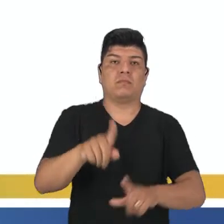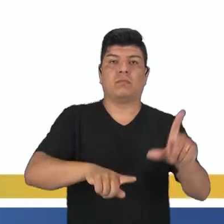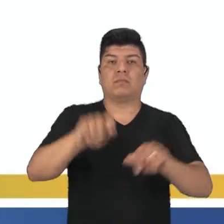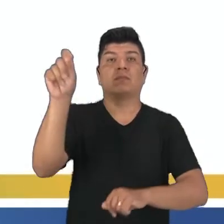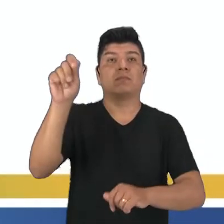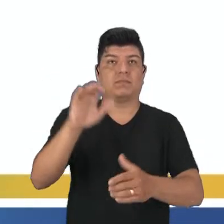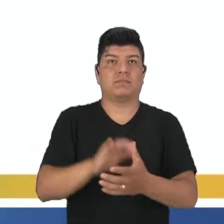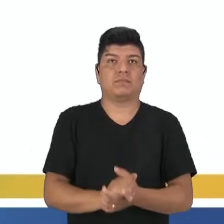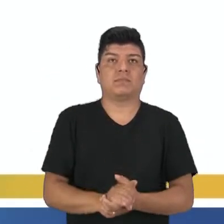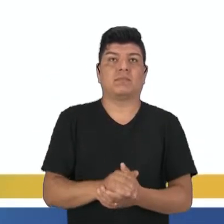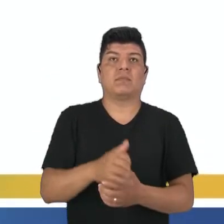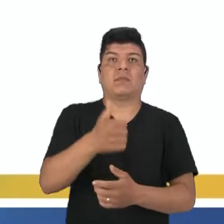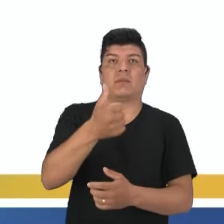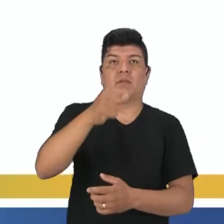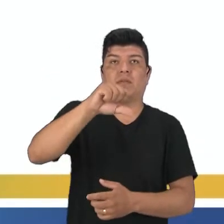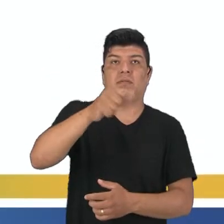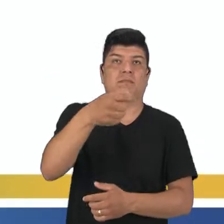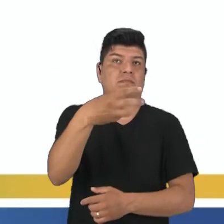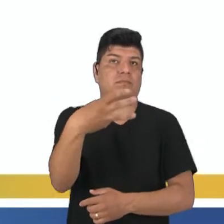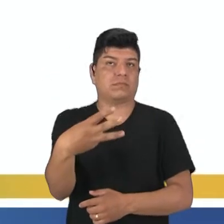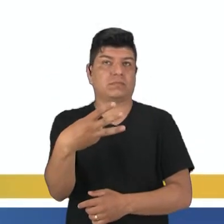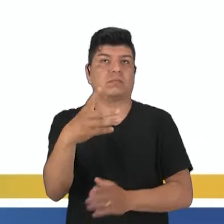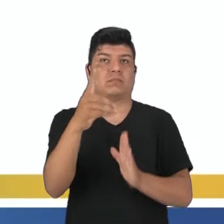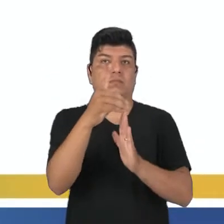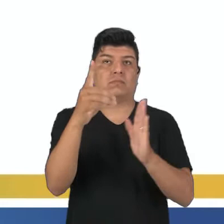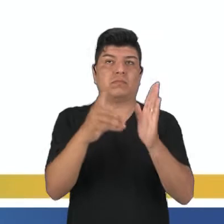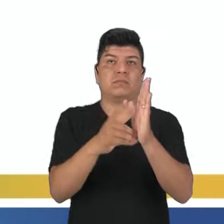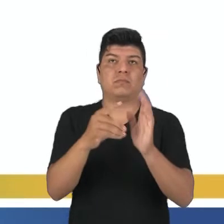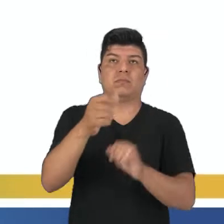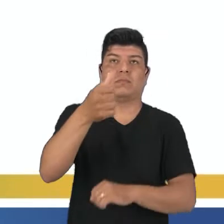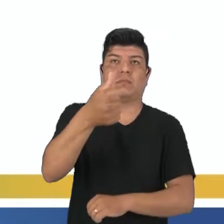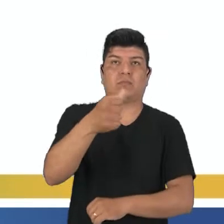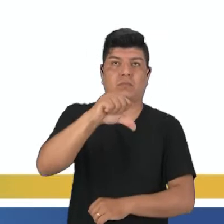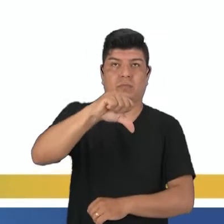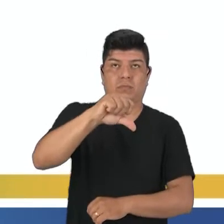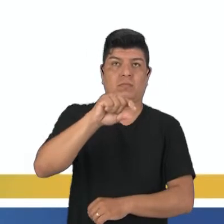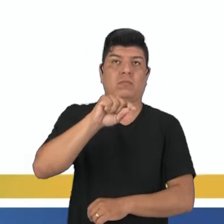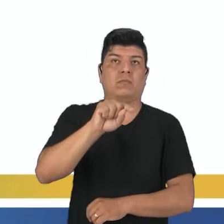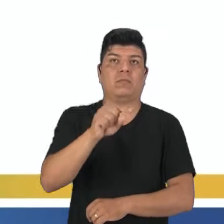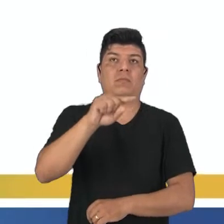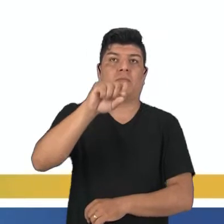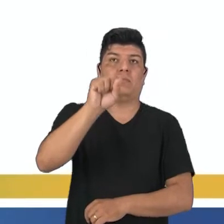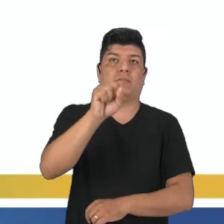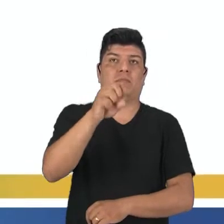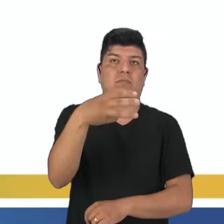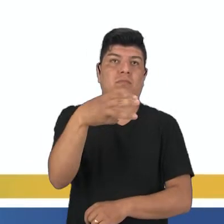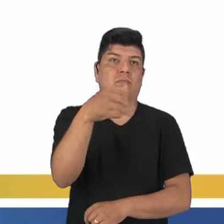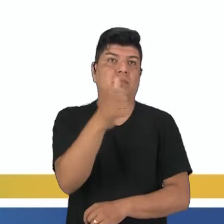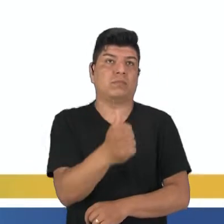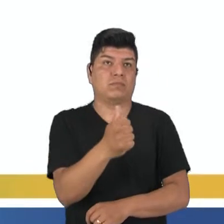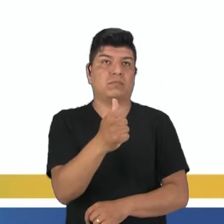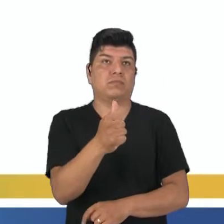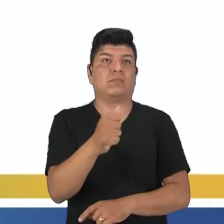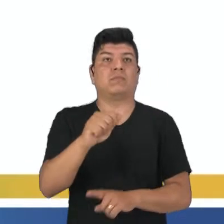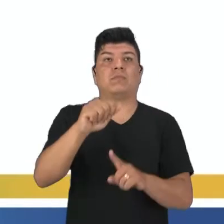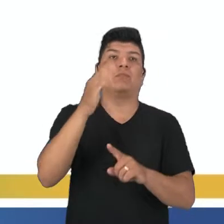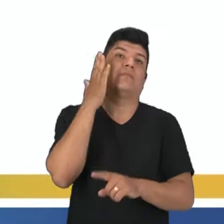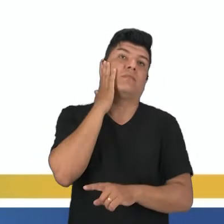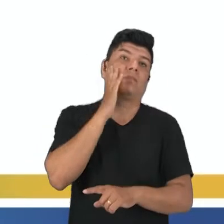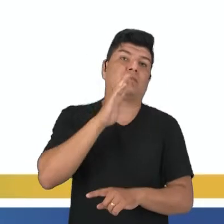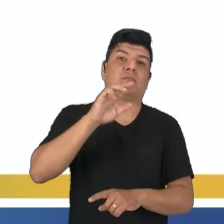9.831, de 23 de outubro de 1912, estabeleceu-se uma nova divisão, o território sendo criado